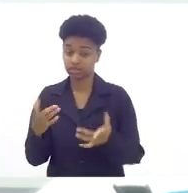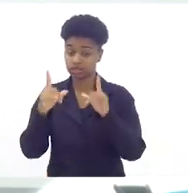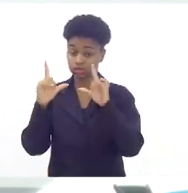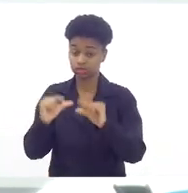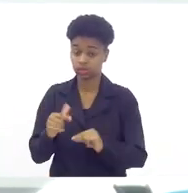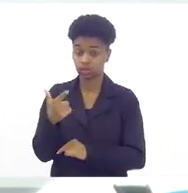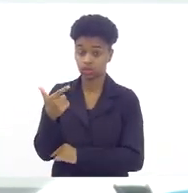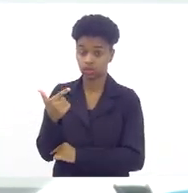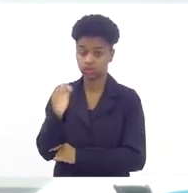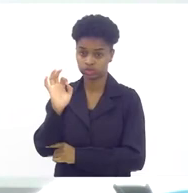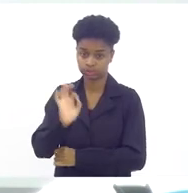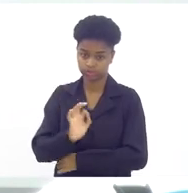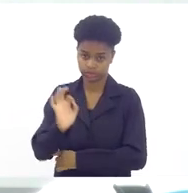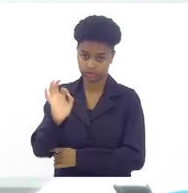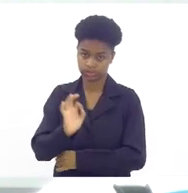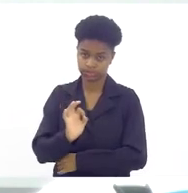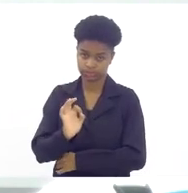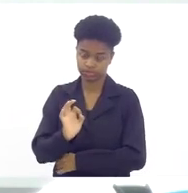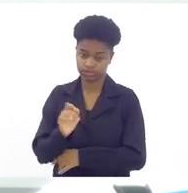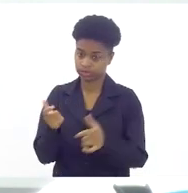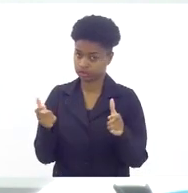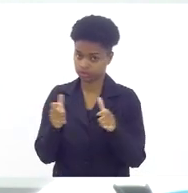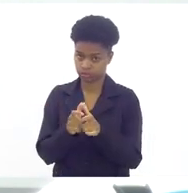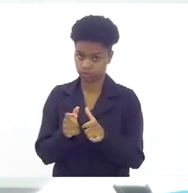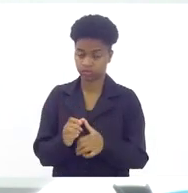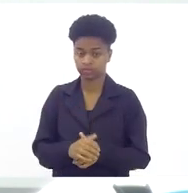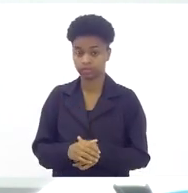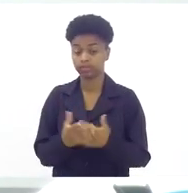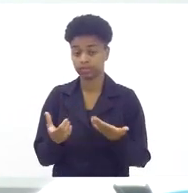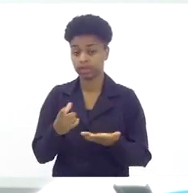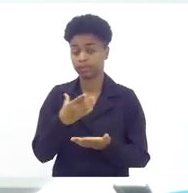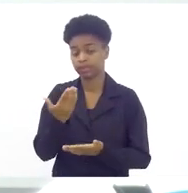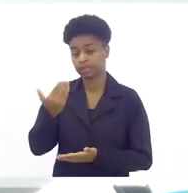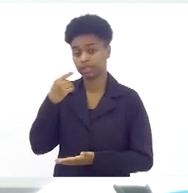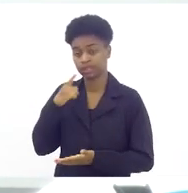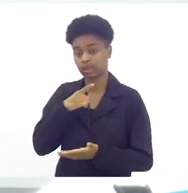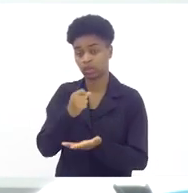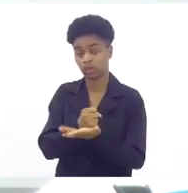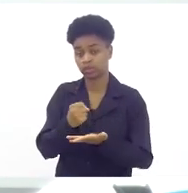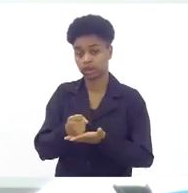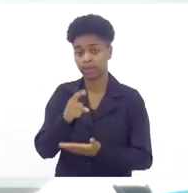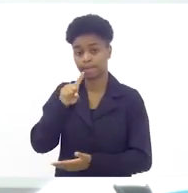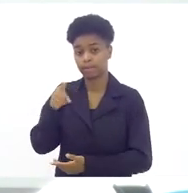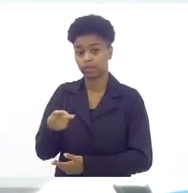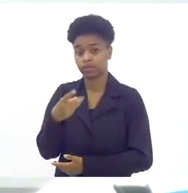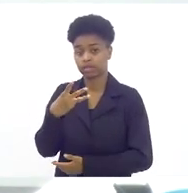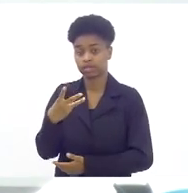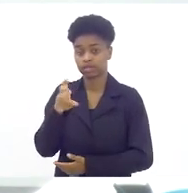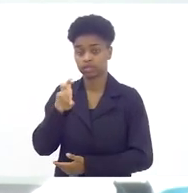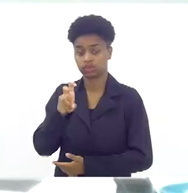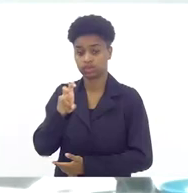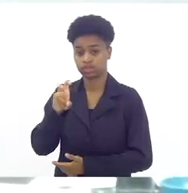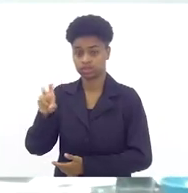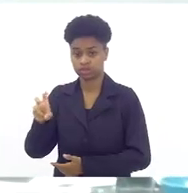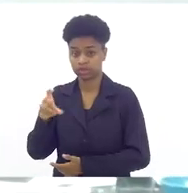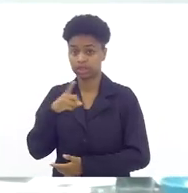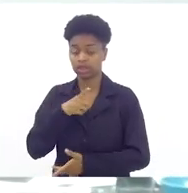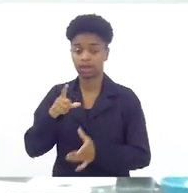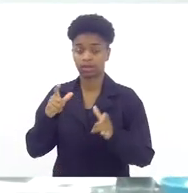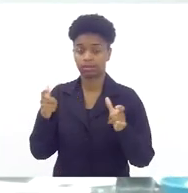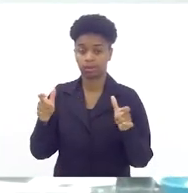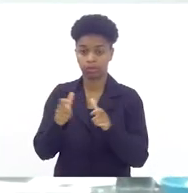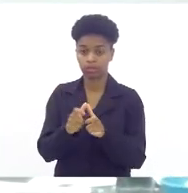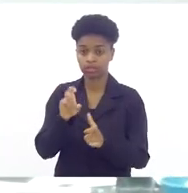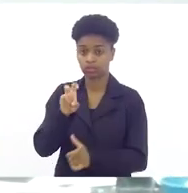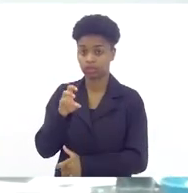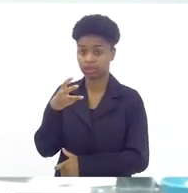de 12% . e eu tinha descontrato 1.355 tive uma redução de 53%